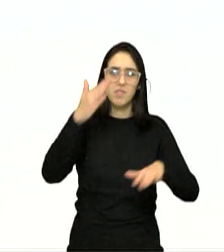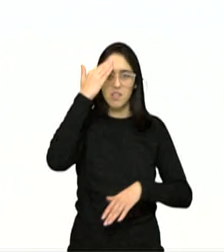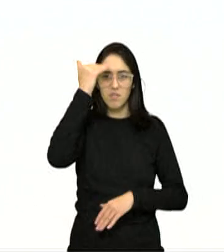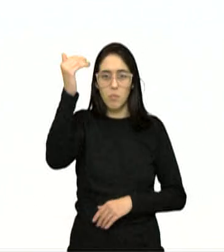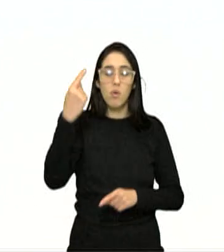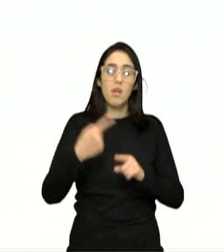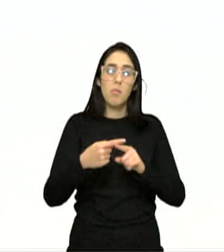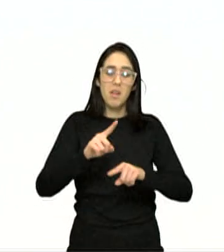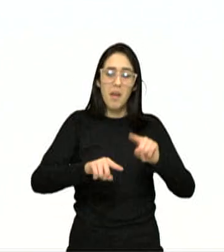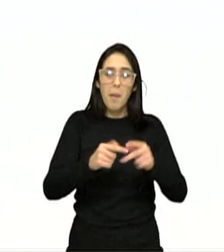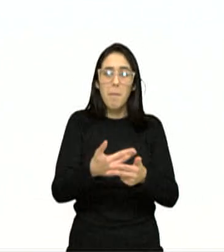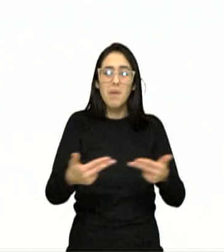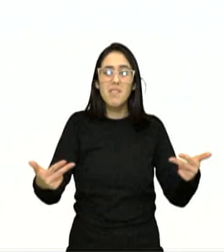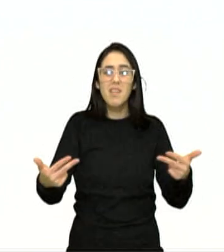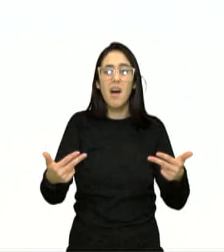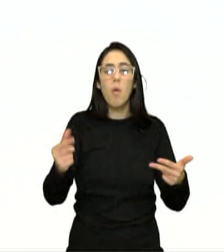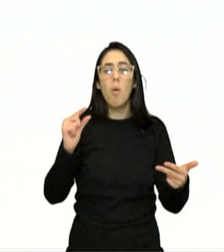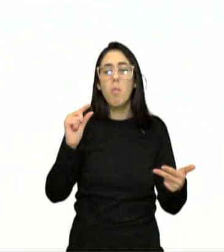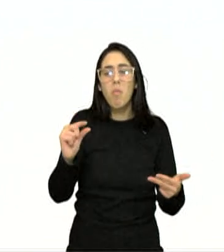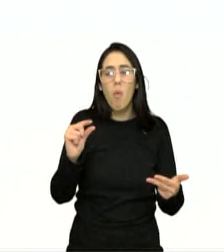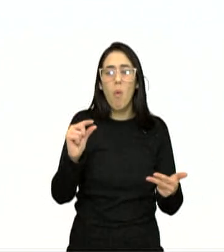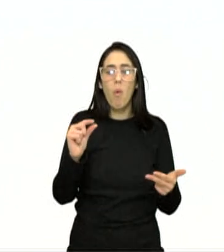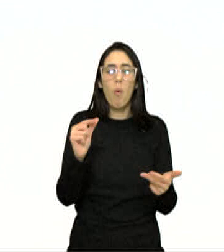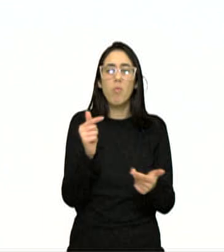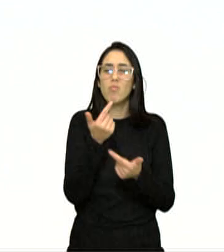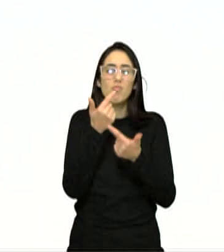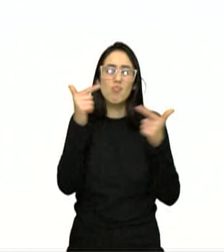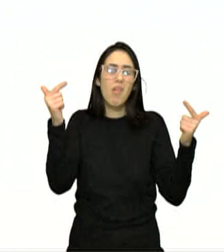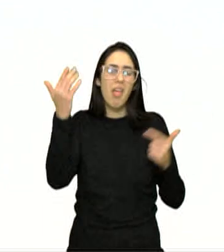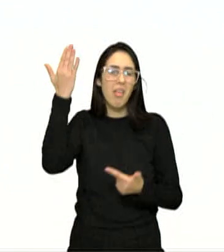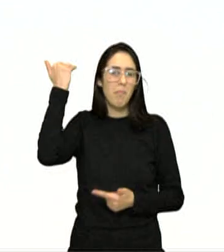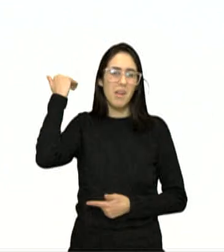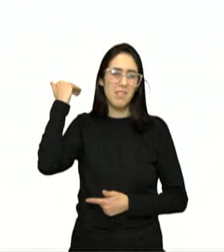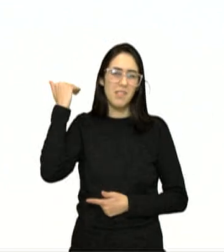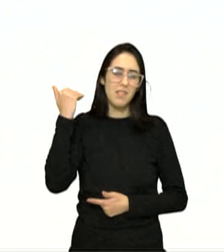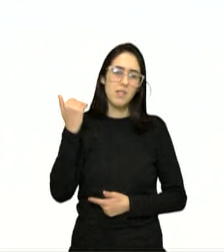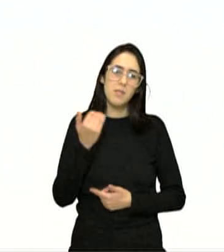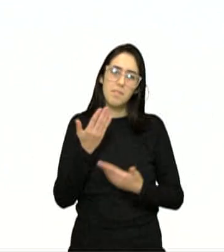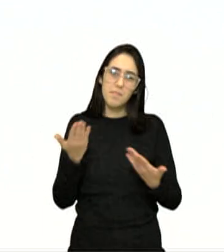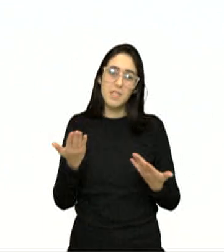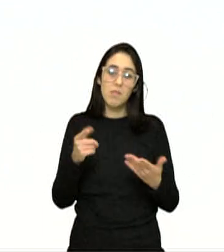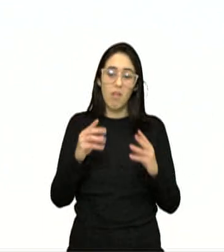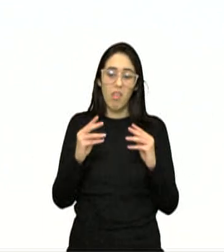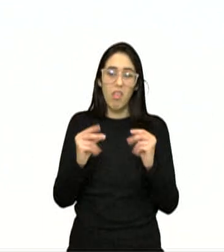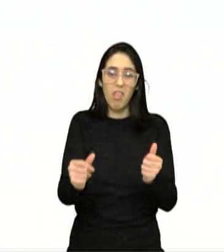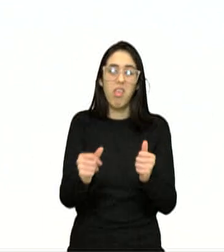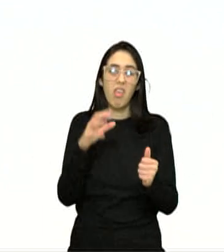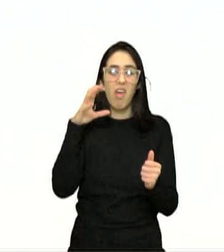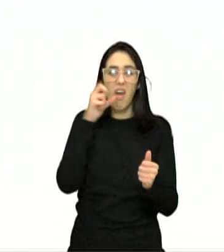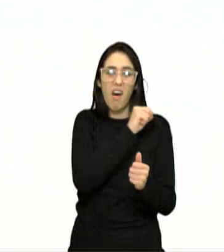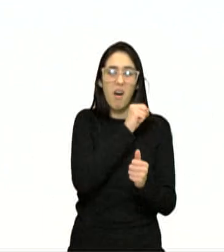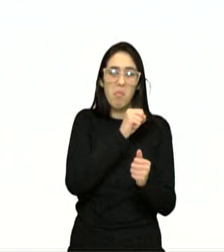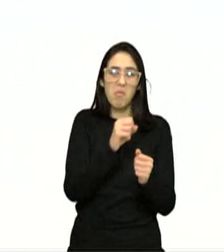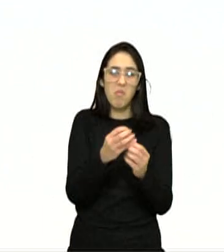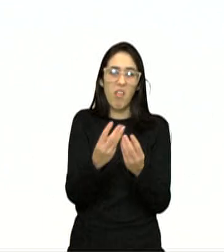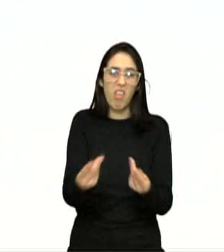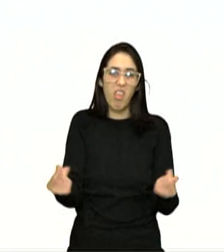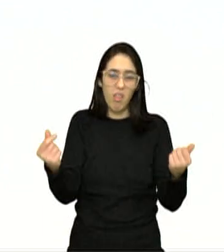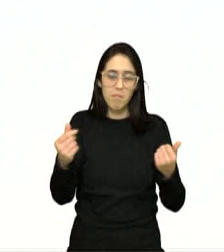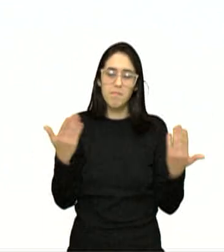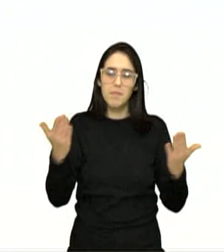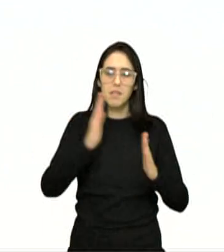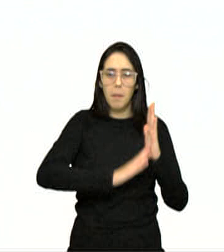fragilidade nos materiais utilizados para sua composição a tornavam mais rapidamente perecível. Então, as pinturas